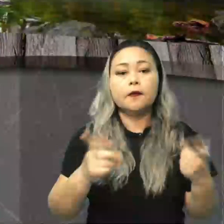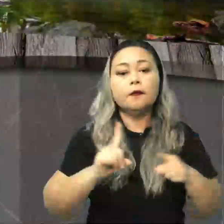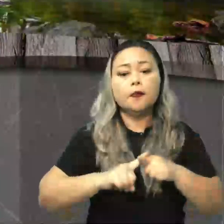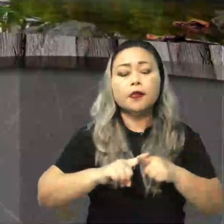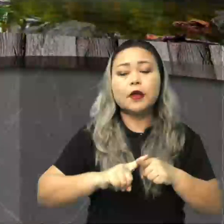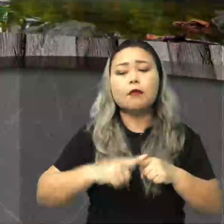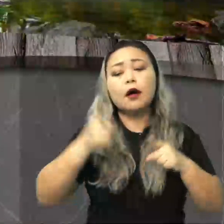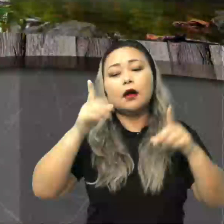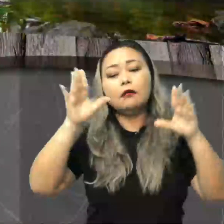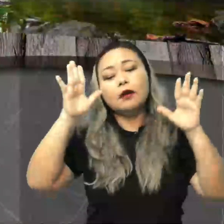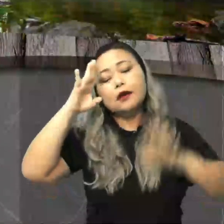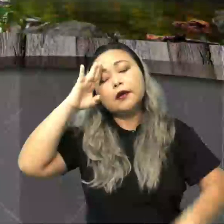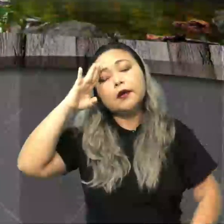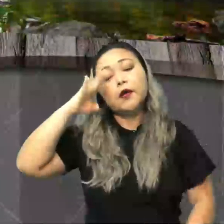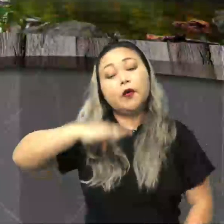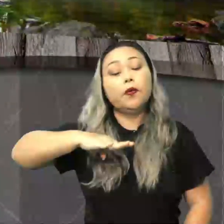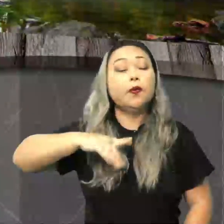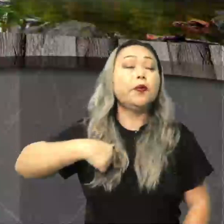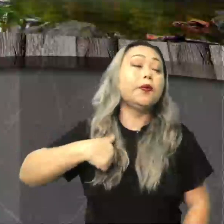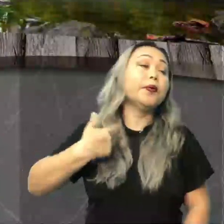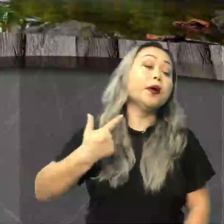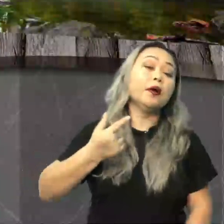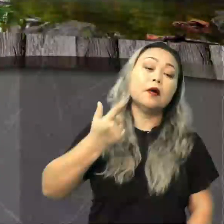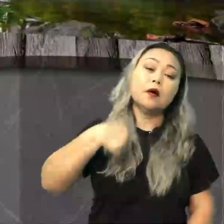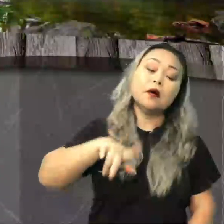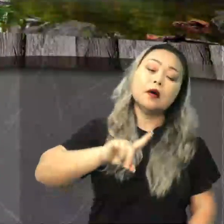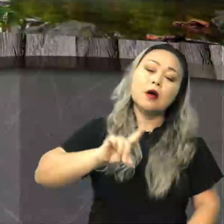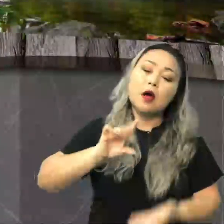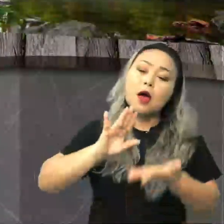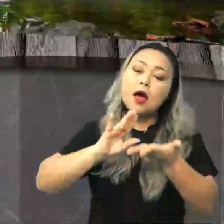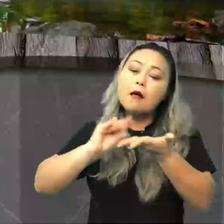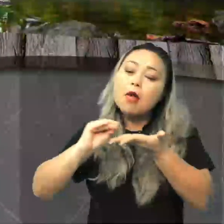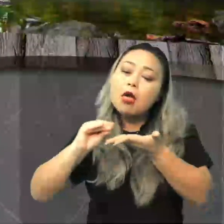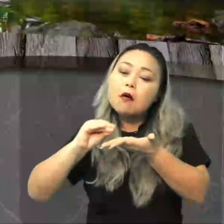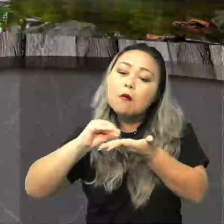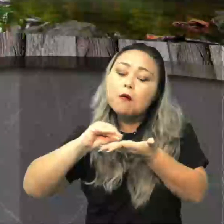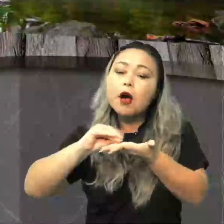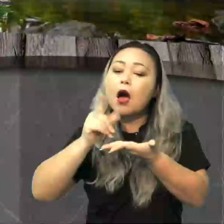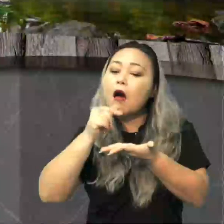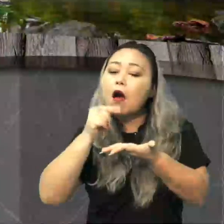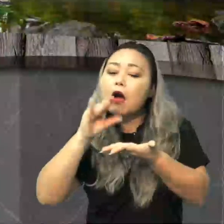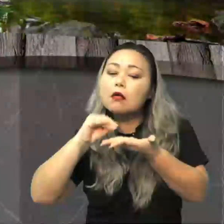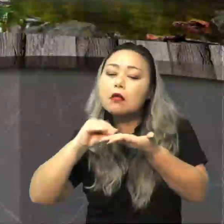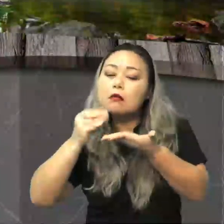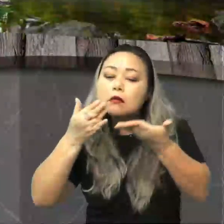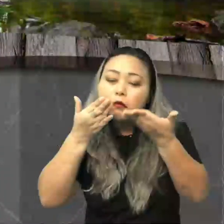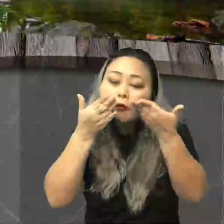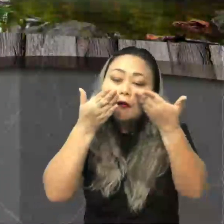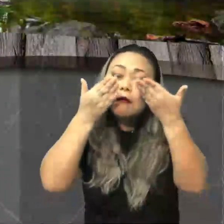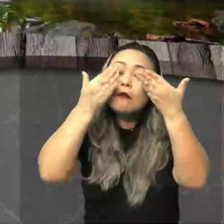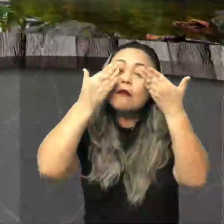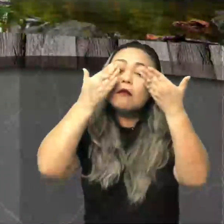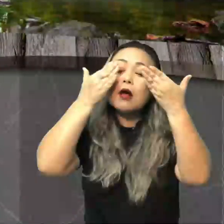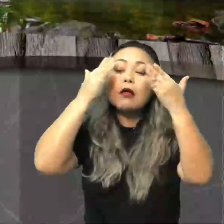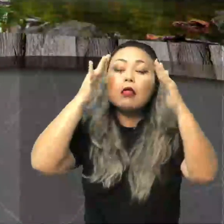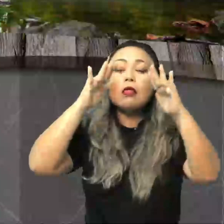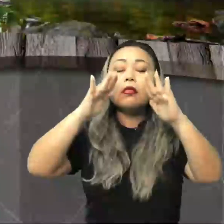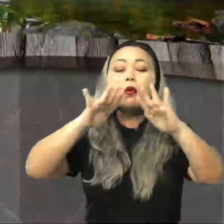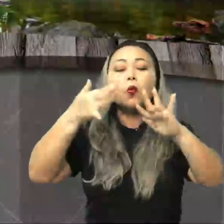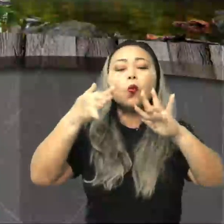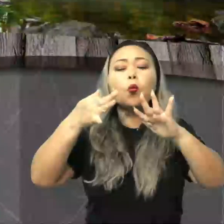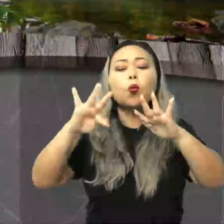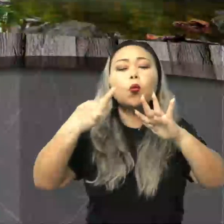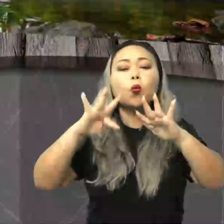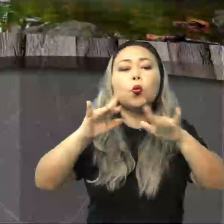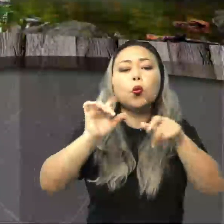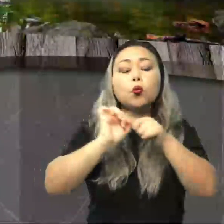para aliviar, às vezes a pessoa coloca um pano molhado, né, para poder aliviar aquela dor, tá? Porque você não vai